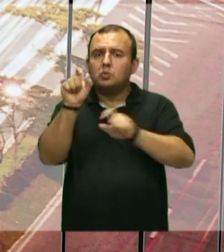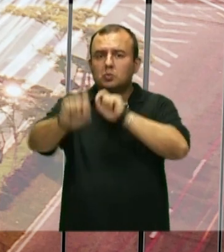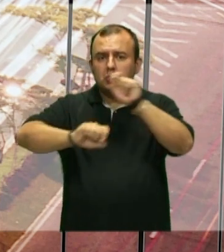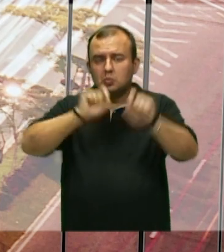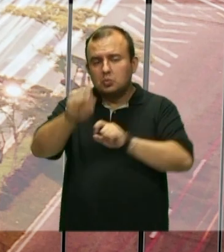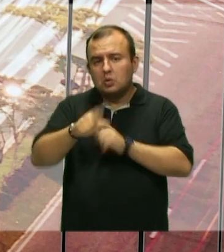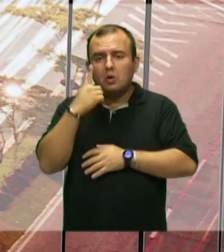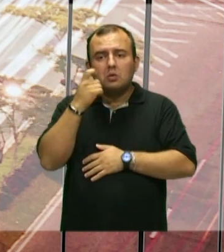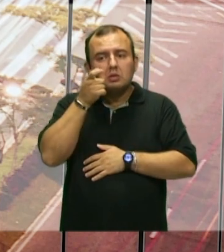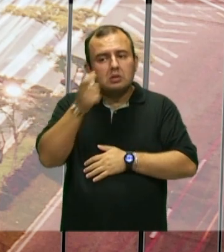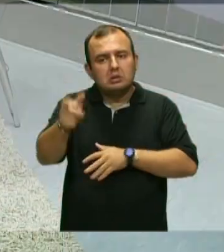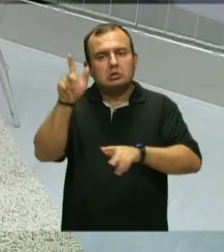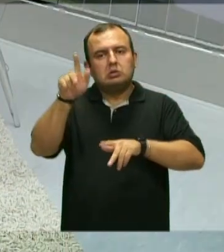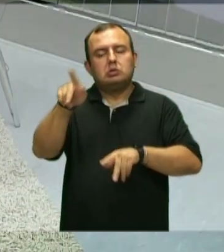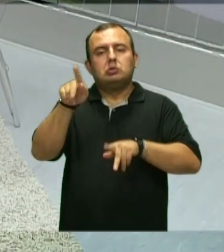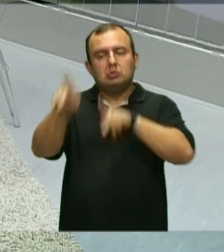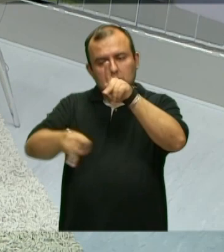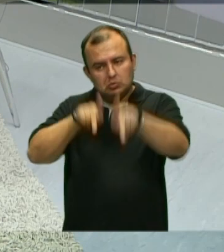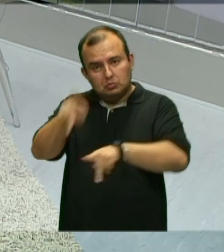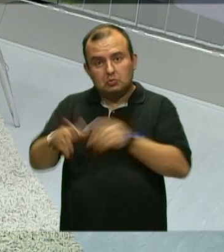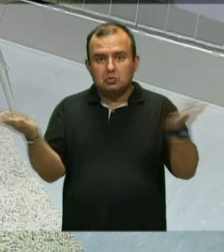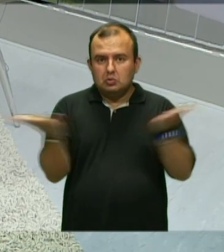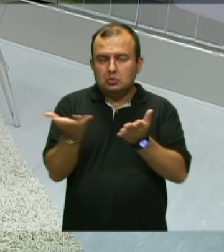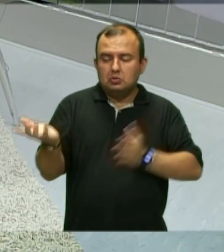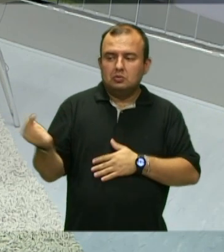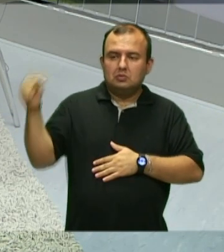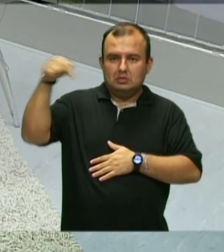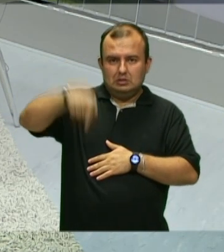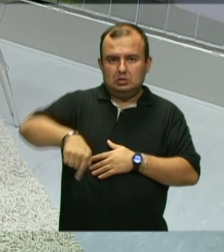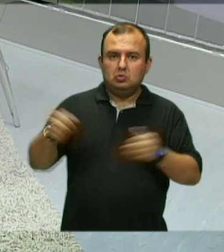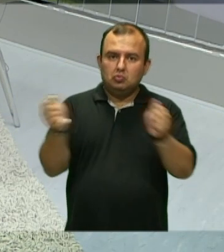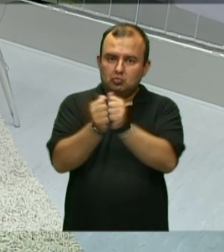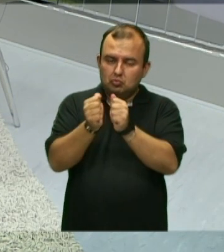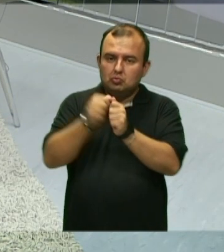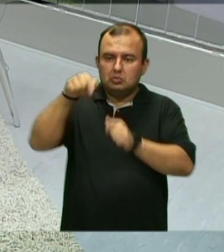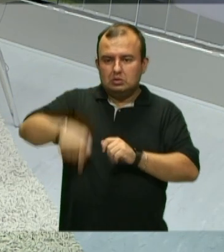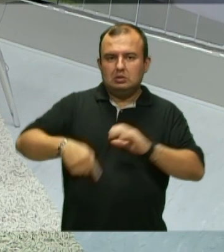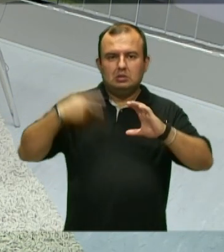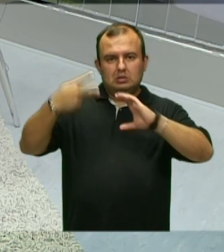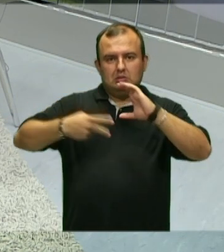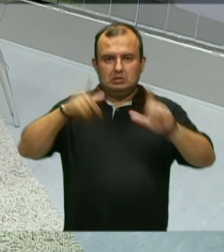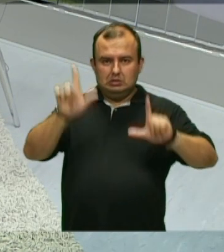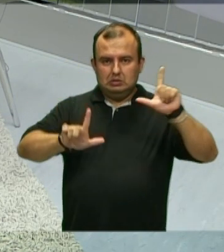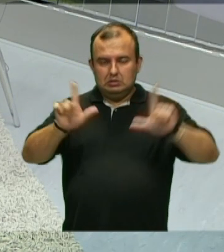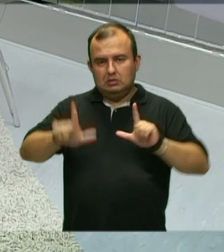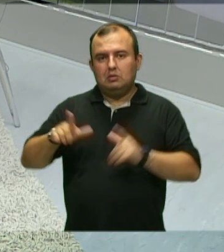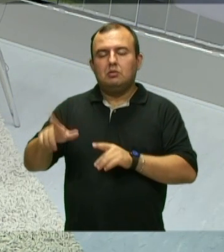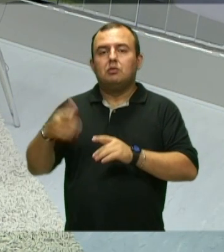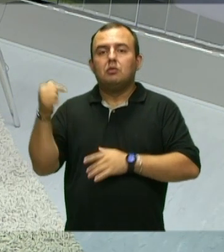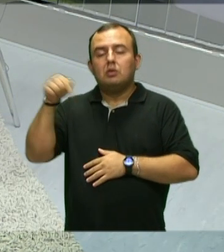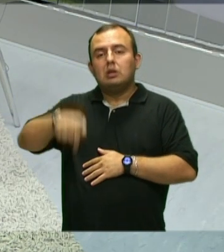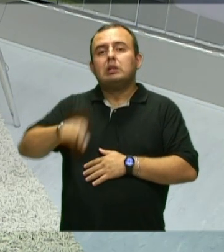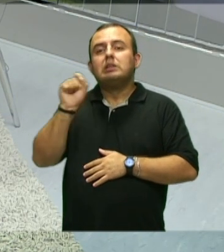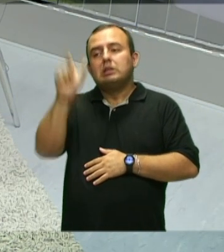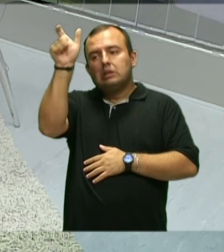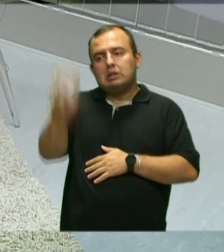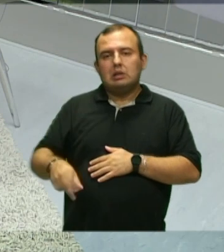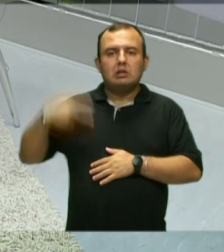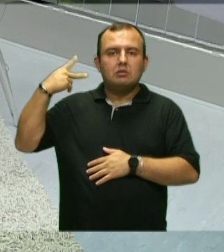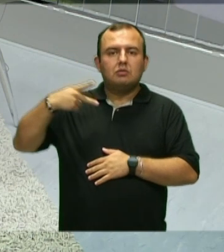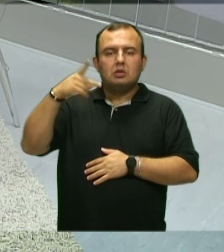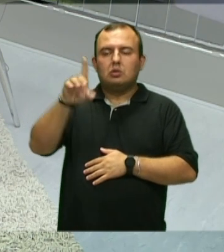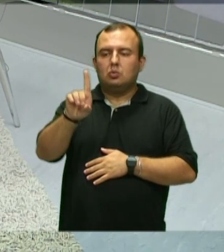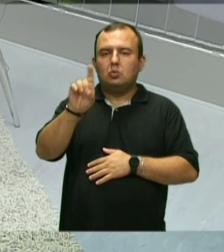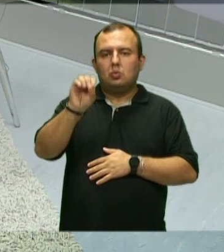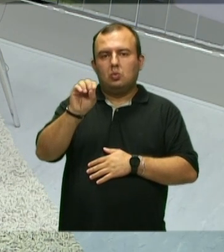o interesse público. Hoje está conosco aqui no estúdio de TV Carlo Antônio Vicente, o vereador do